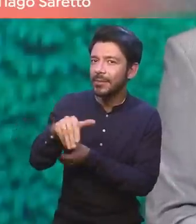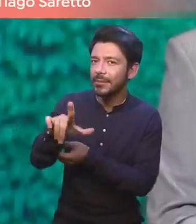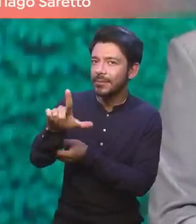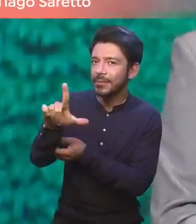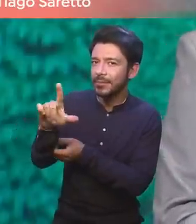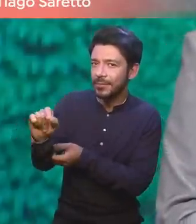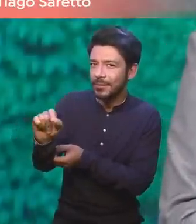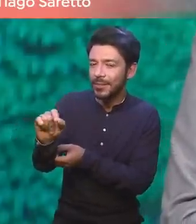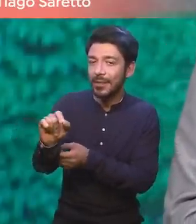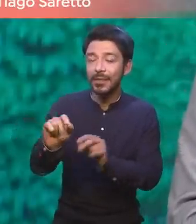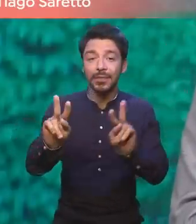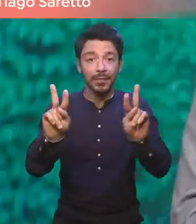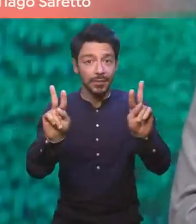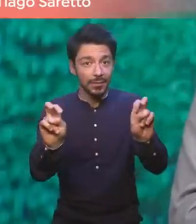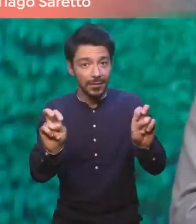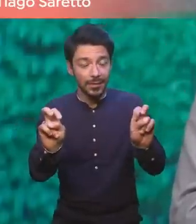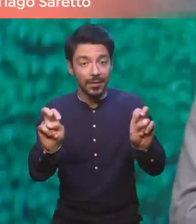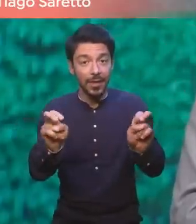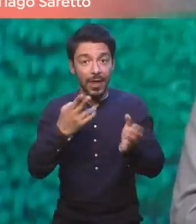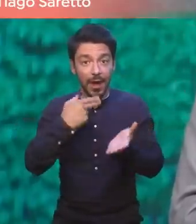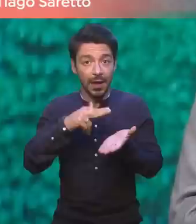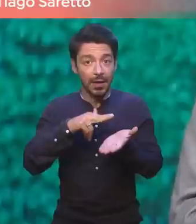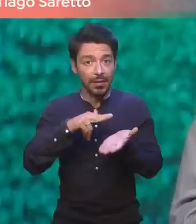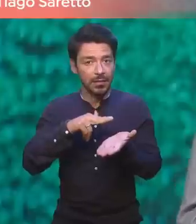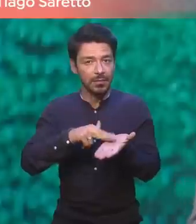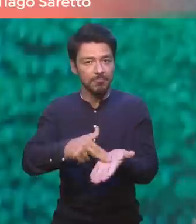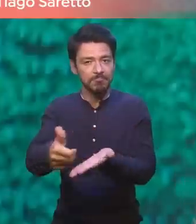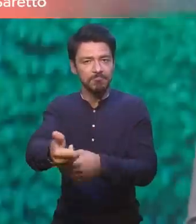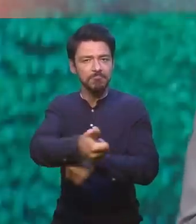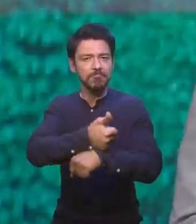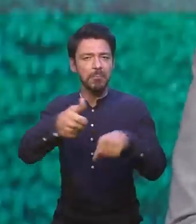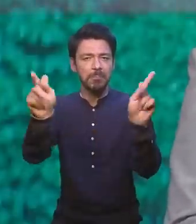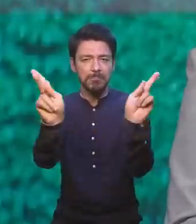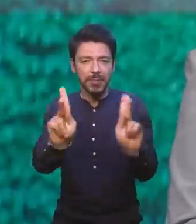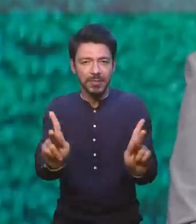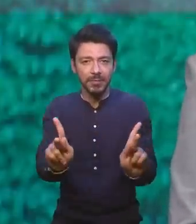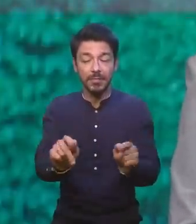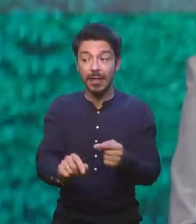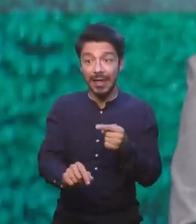Paz, extraordinária obra. Camilo, em Reencarnações Transatas,